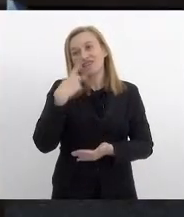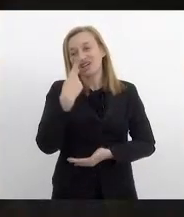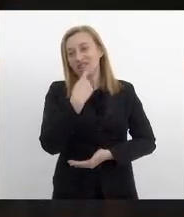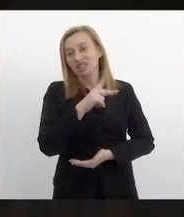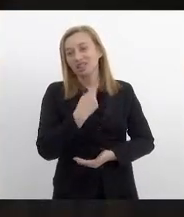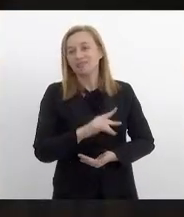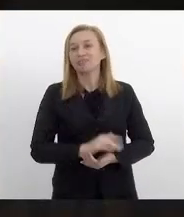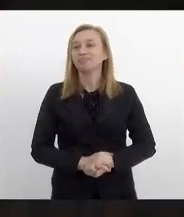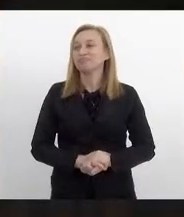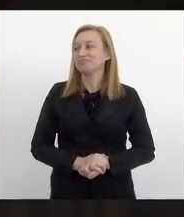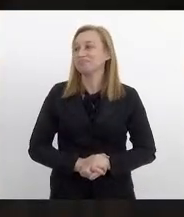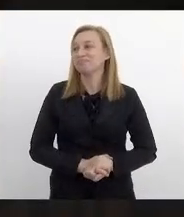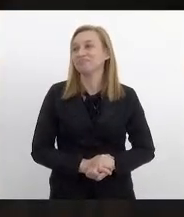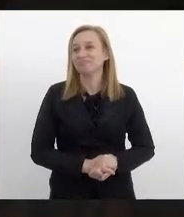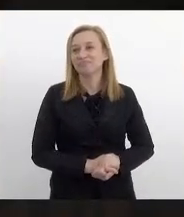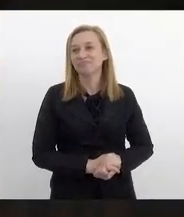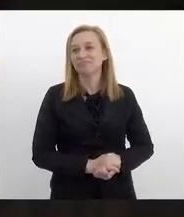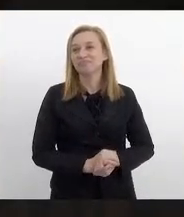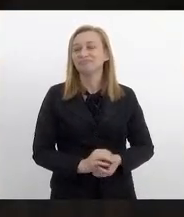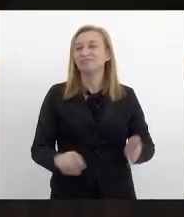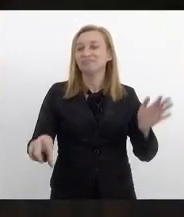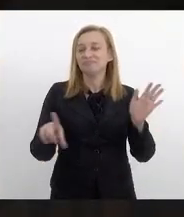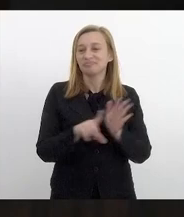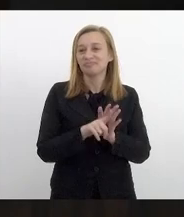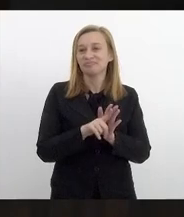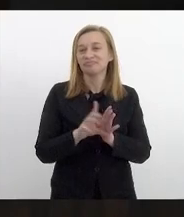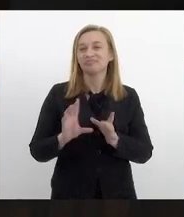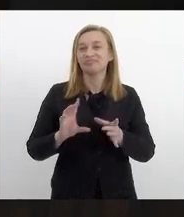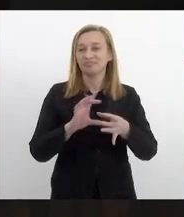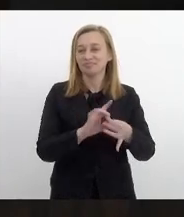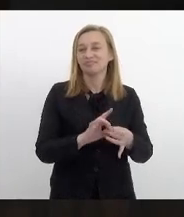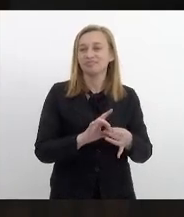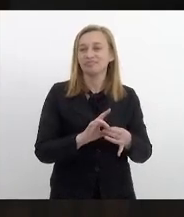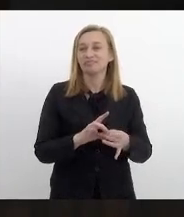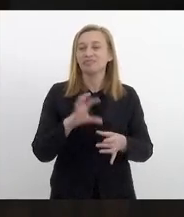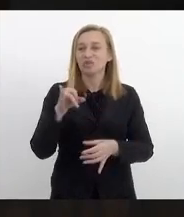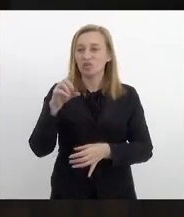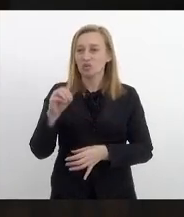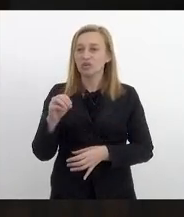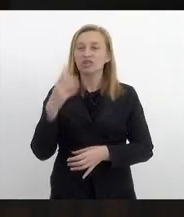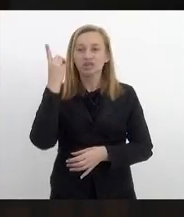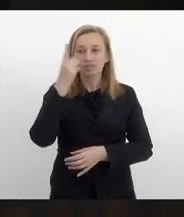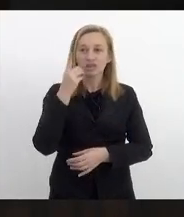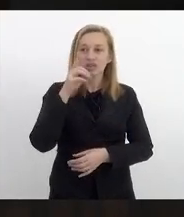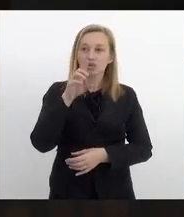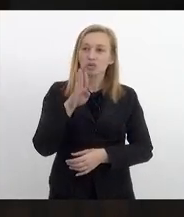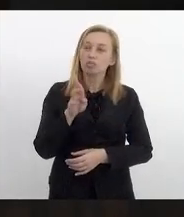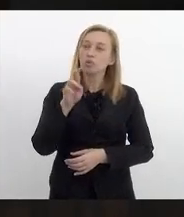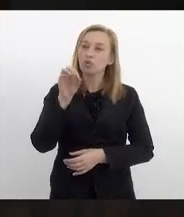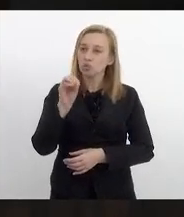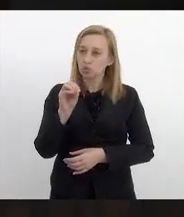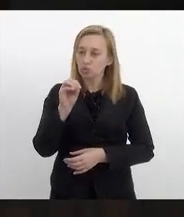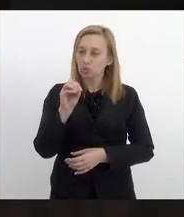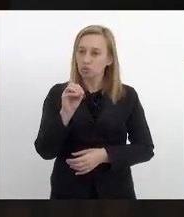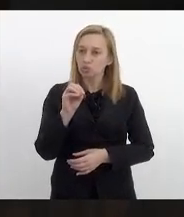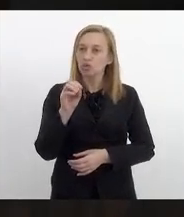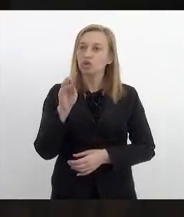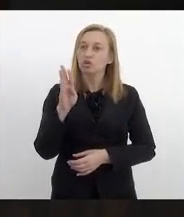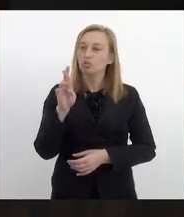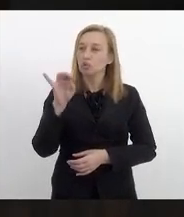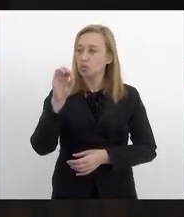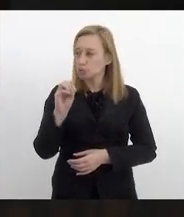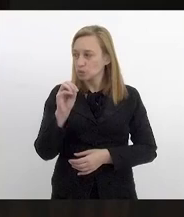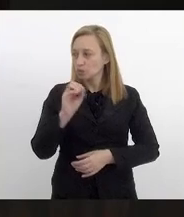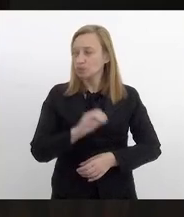Pela Comissão de Legislação Constitucional, Complementar e Código, deputado Bruno Dauari. Deputado Bruno